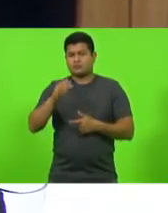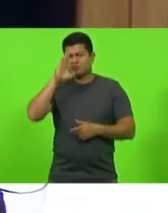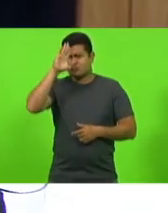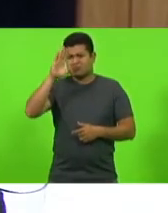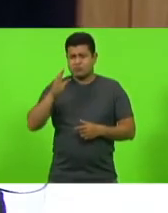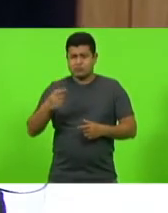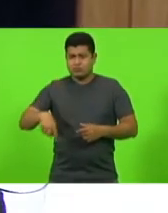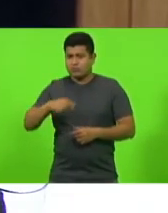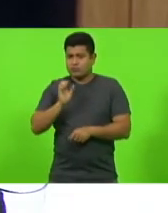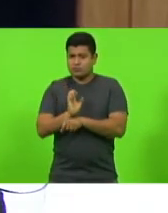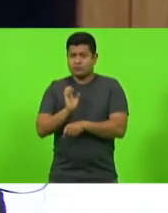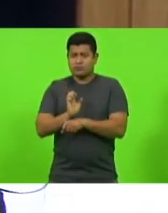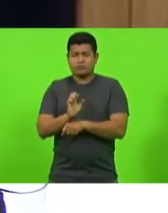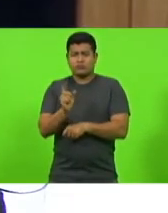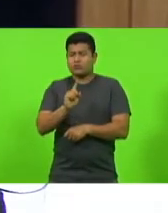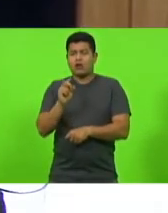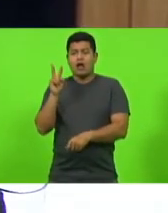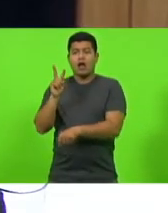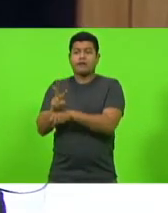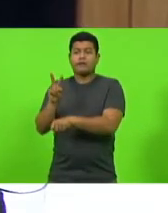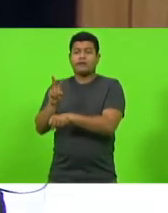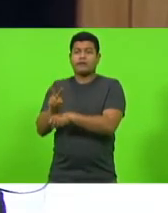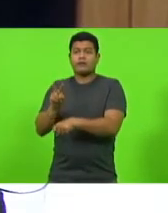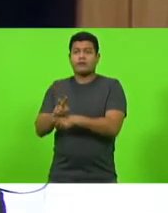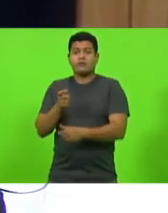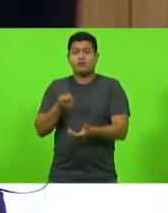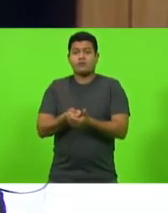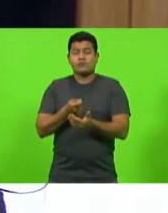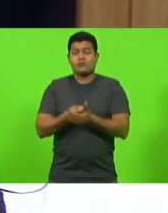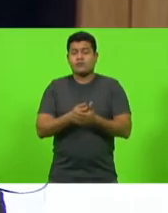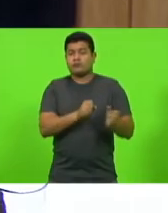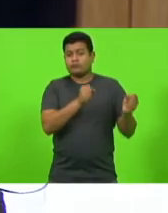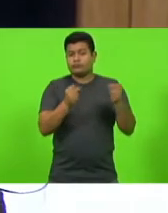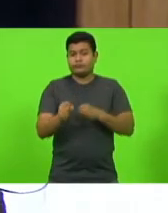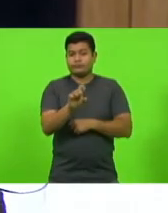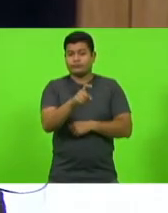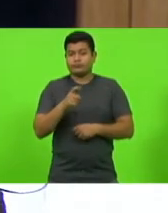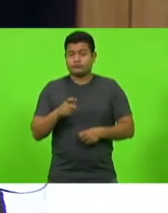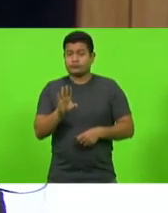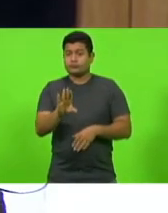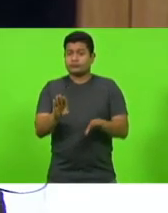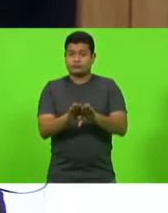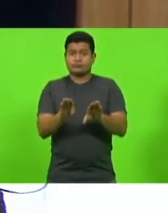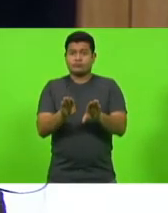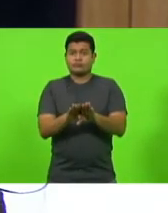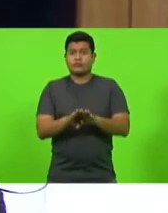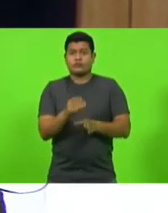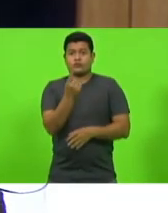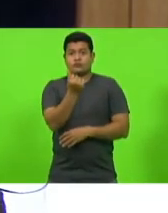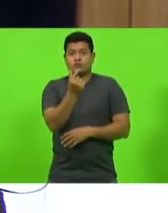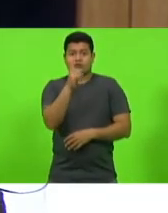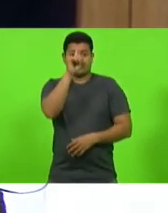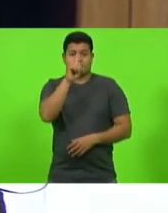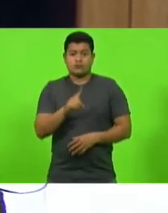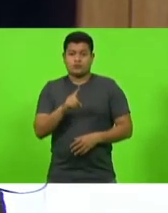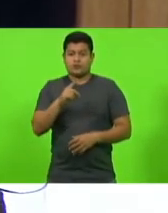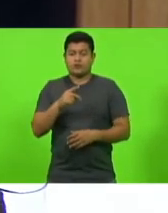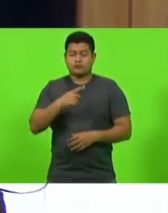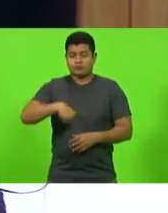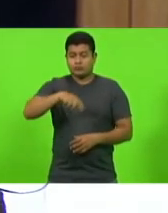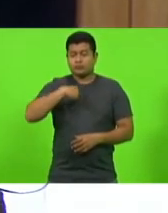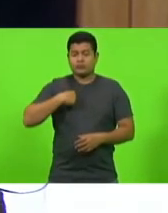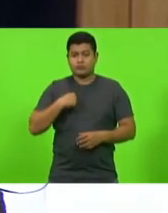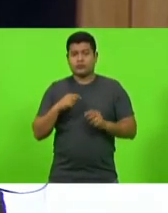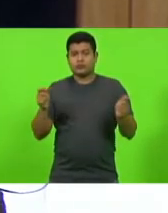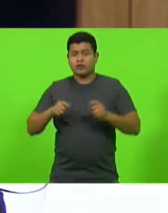deputado estadual vem aqui para fiscalizar, para cobrar do executivo, e mais também, com as emendas, possibilita realizar